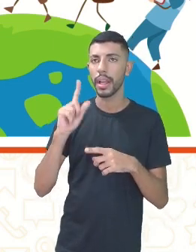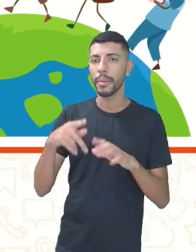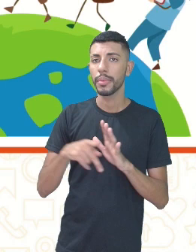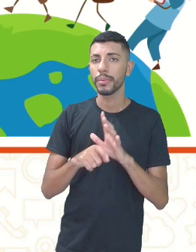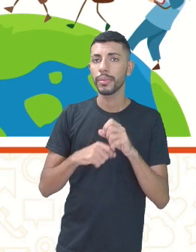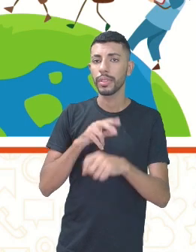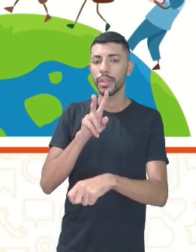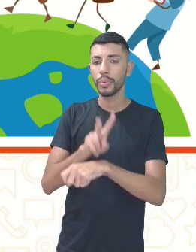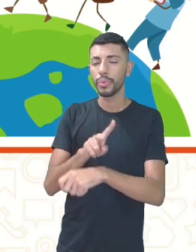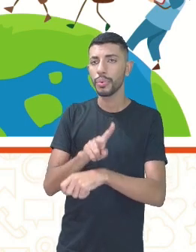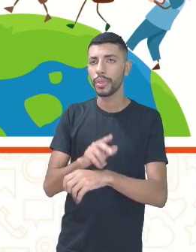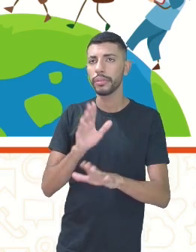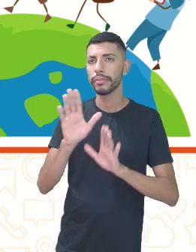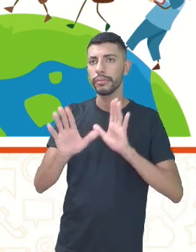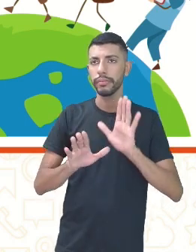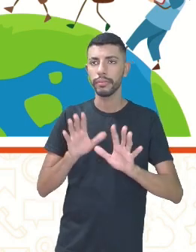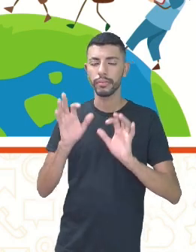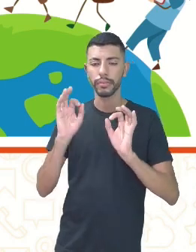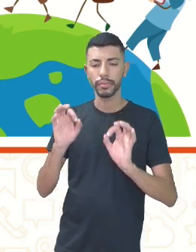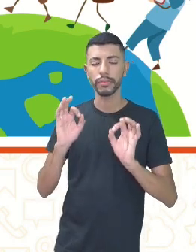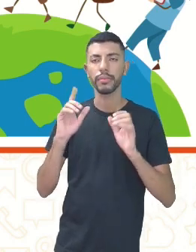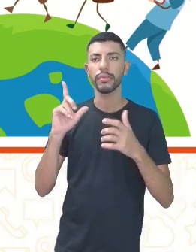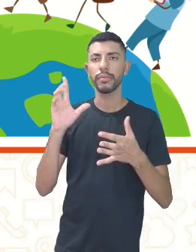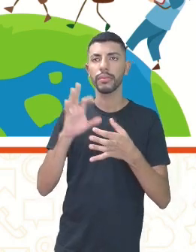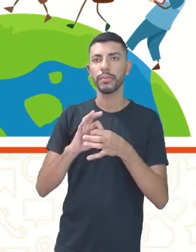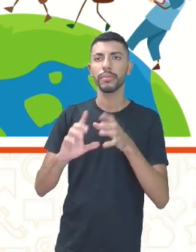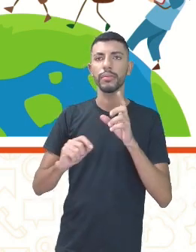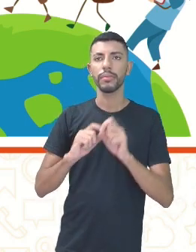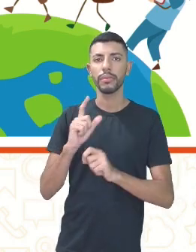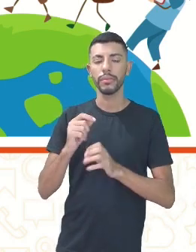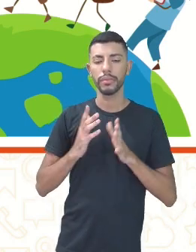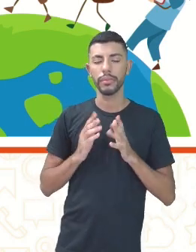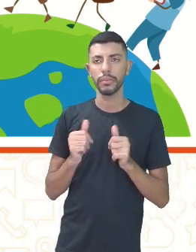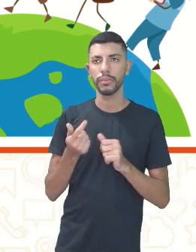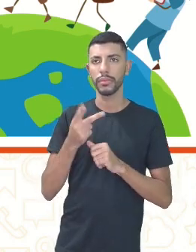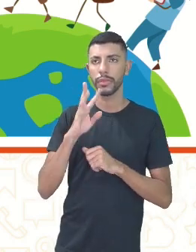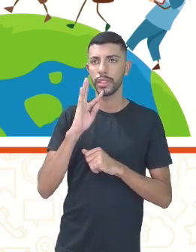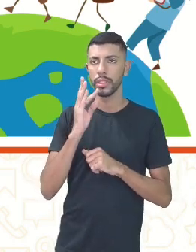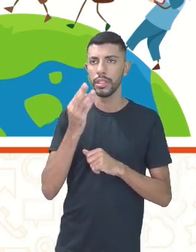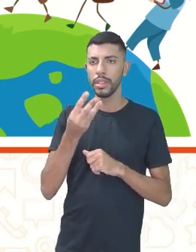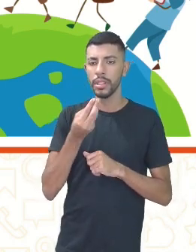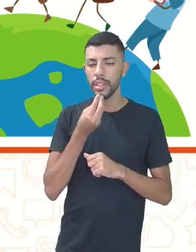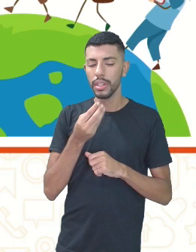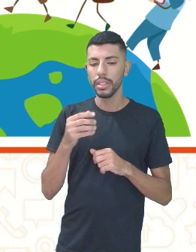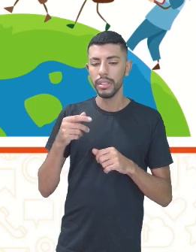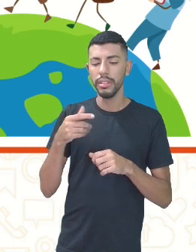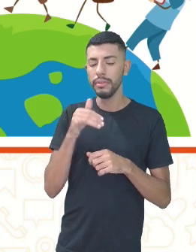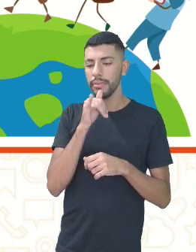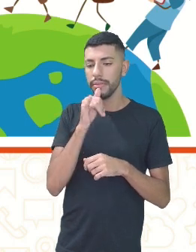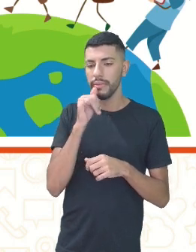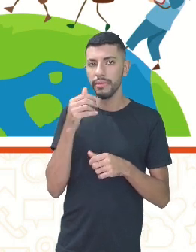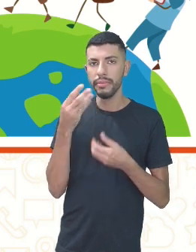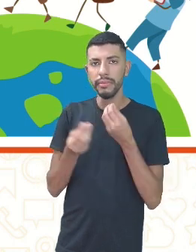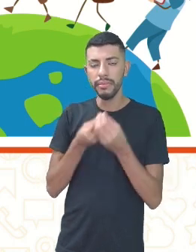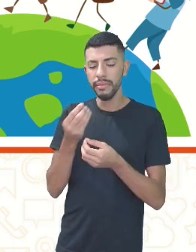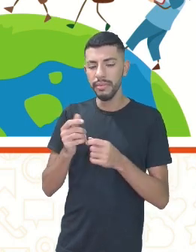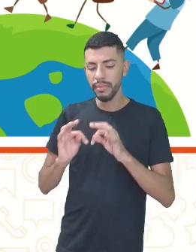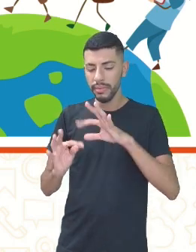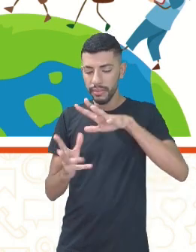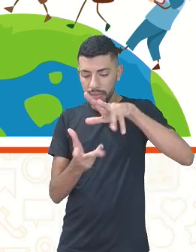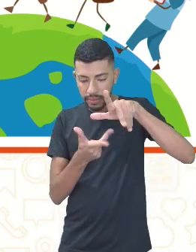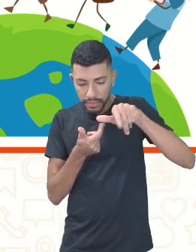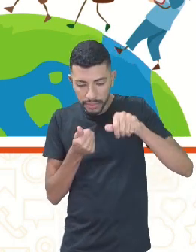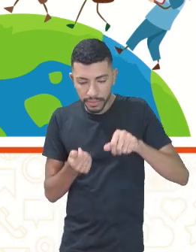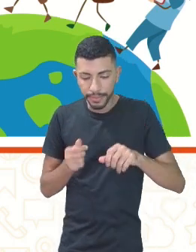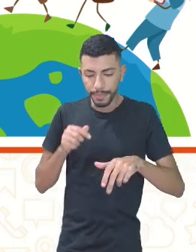né? Está integrado também com as questões que se relacionam com o autoconhecimento. Como vai explorar o mundo, como a criança vai se perceber